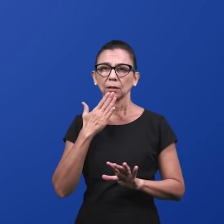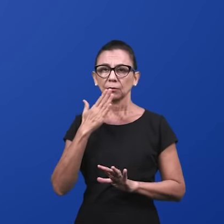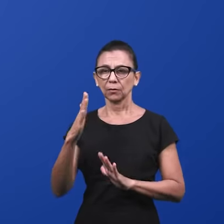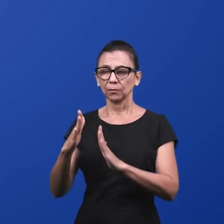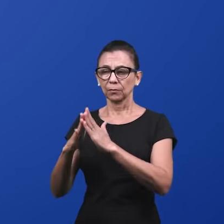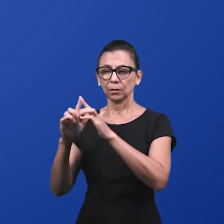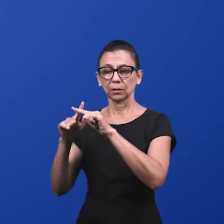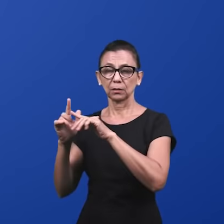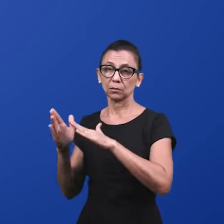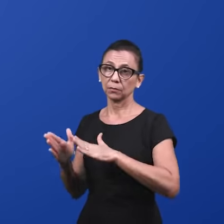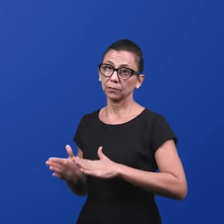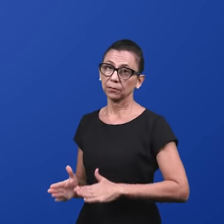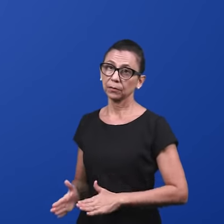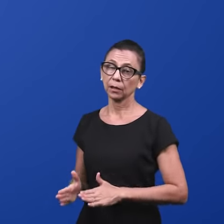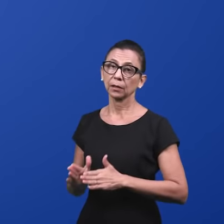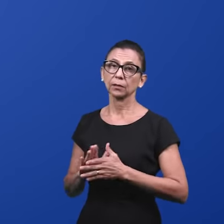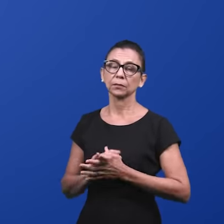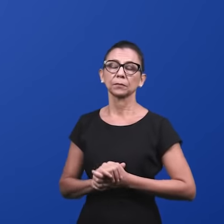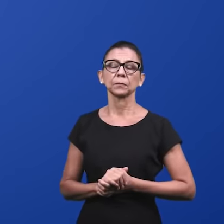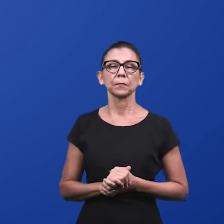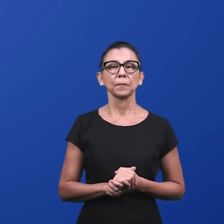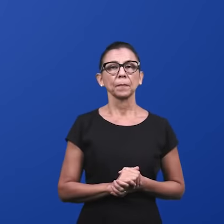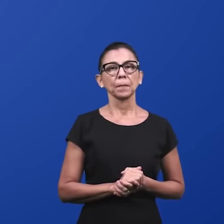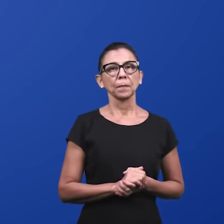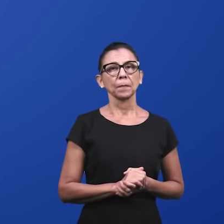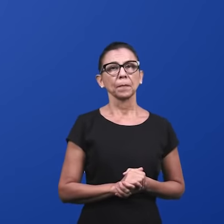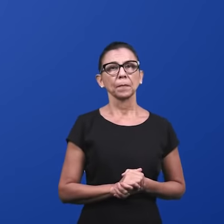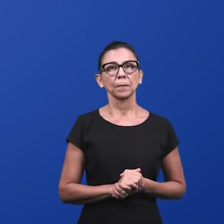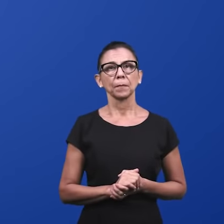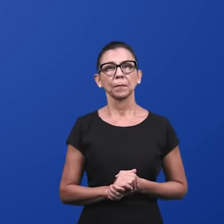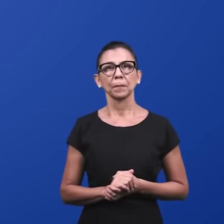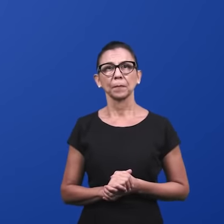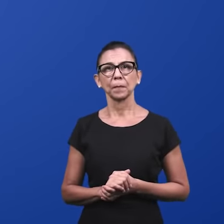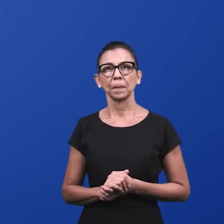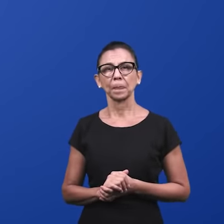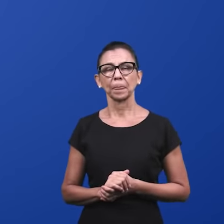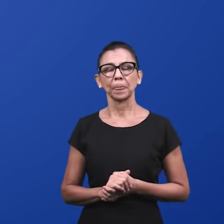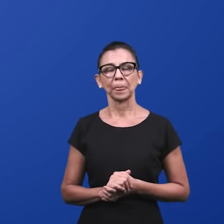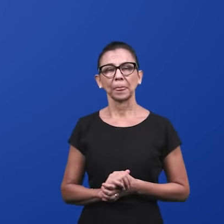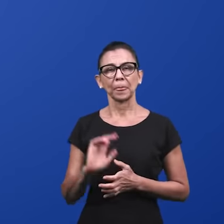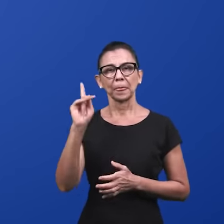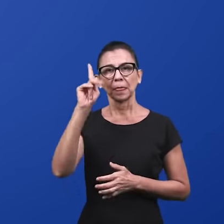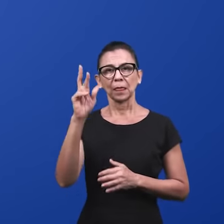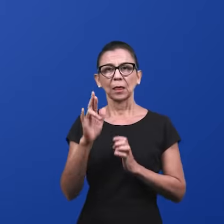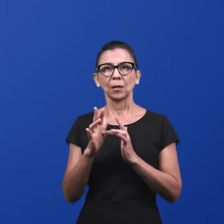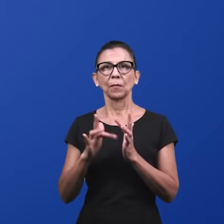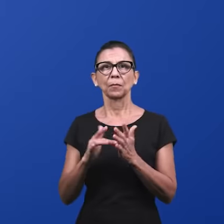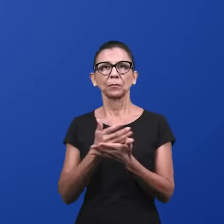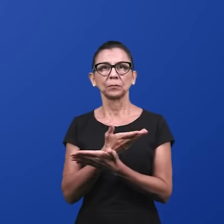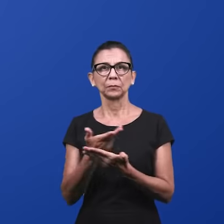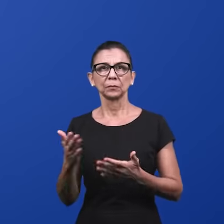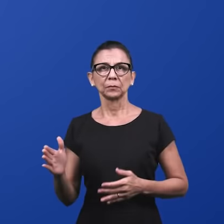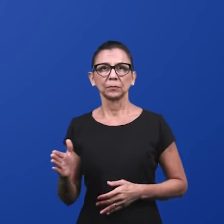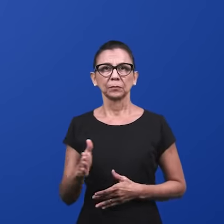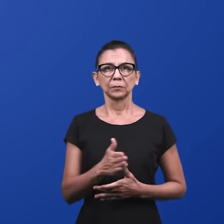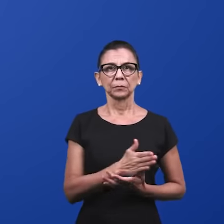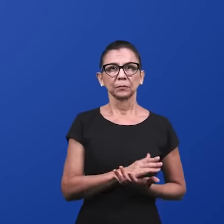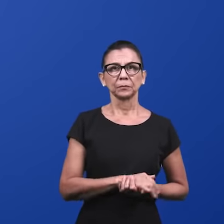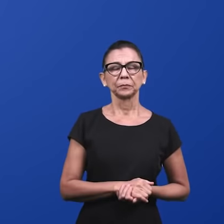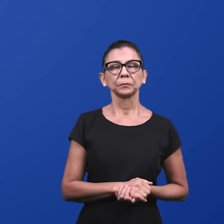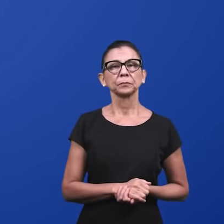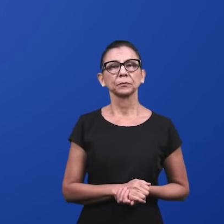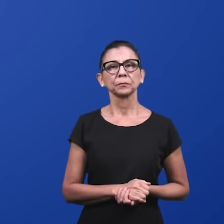vida da igreja, conforme o seu beneplácito. Amém? A paz do Senhor Jesus a todos. Irmãos, em resposta